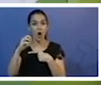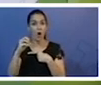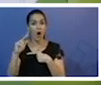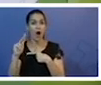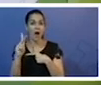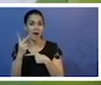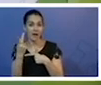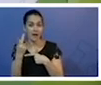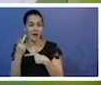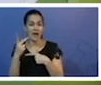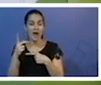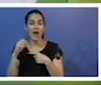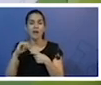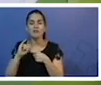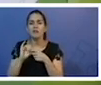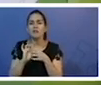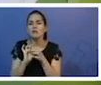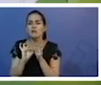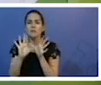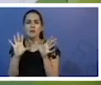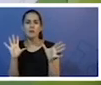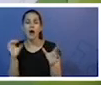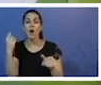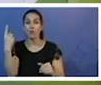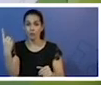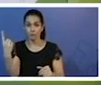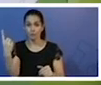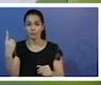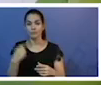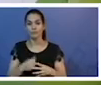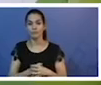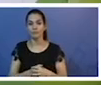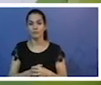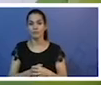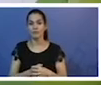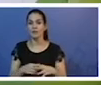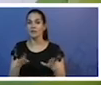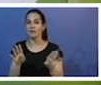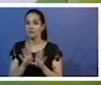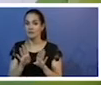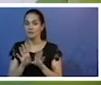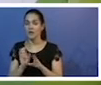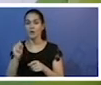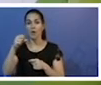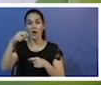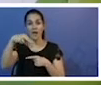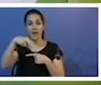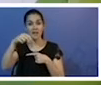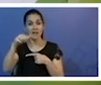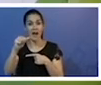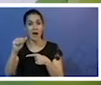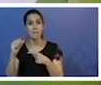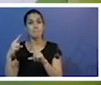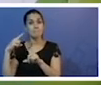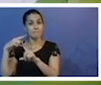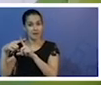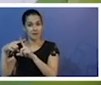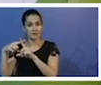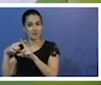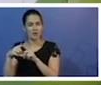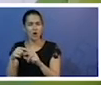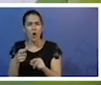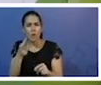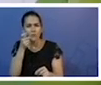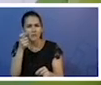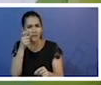vai liberar uma hidroxila, que é o OH-, e também o Na+. Observe que o hidrogênio